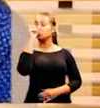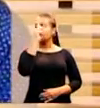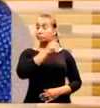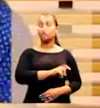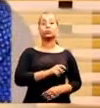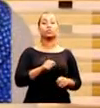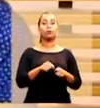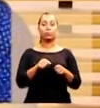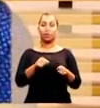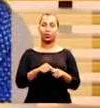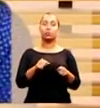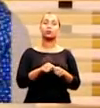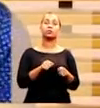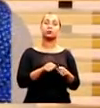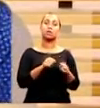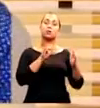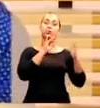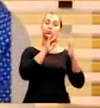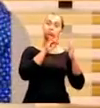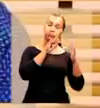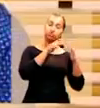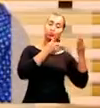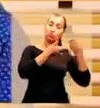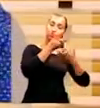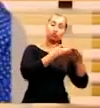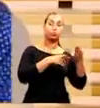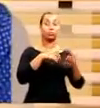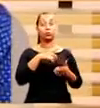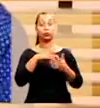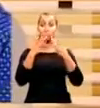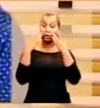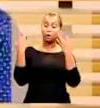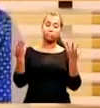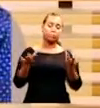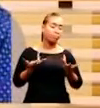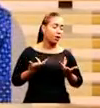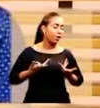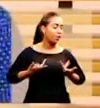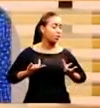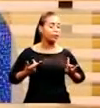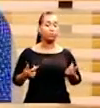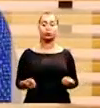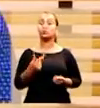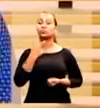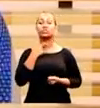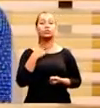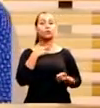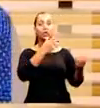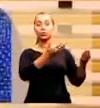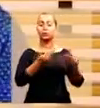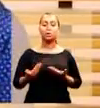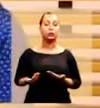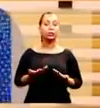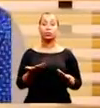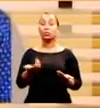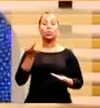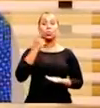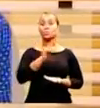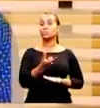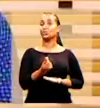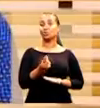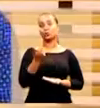difícil fazer esse contraponto, assim, né? Porque tem espetáculos maravilhosos que a gente teve a oportunidade de trazer e não